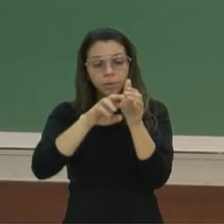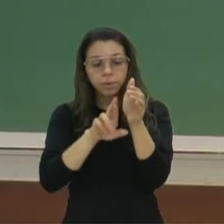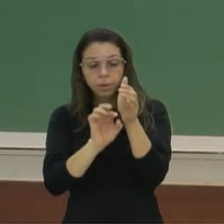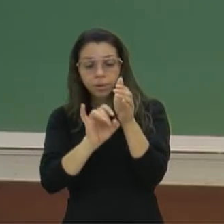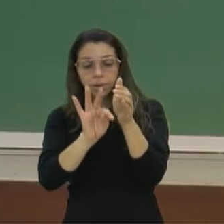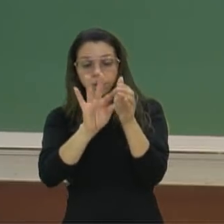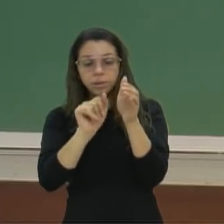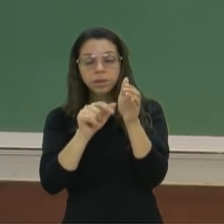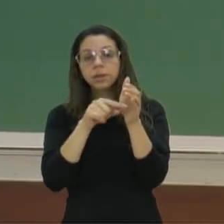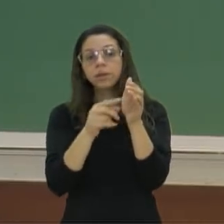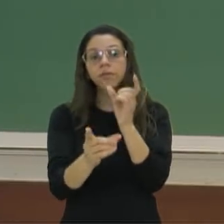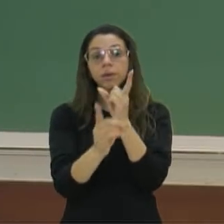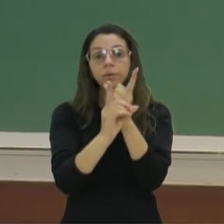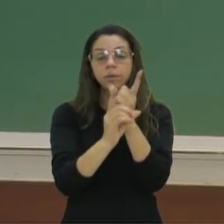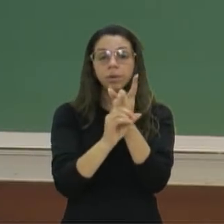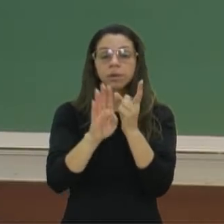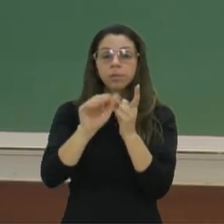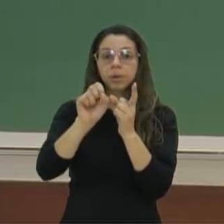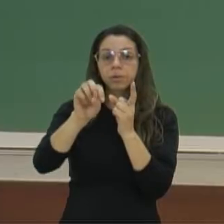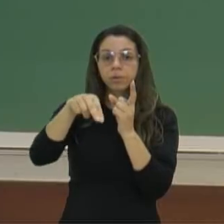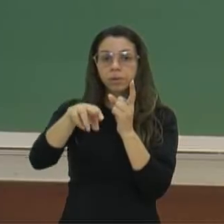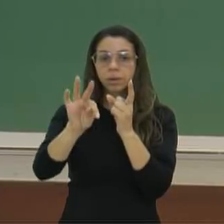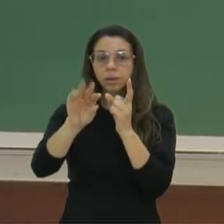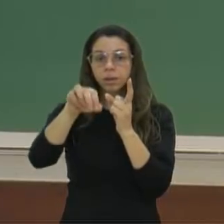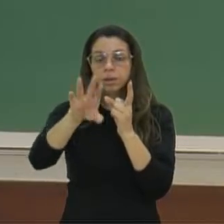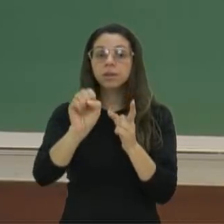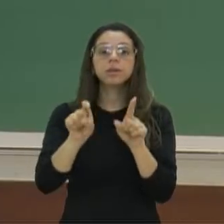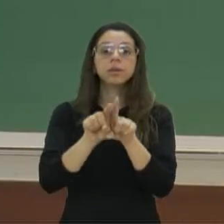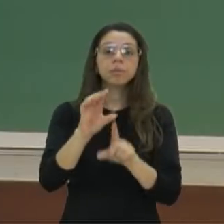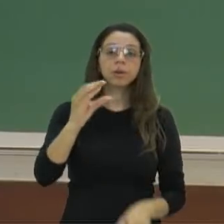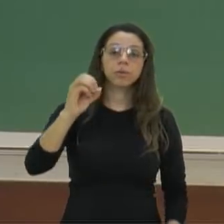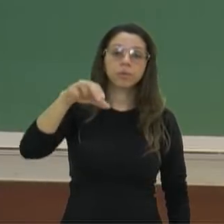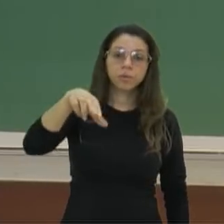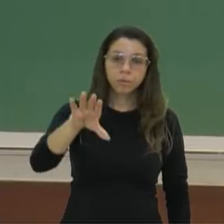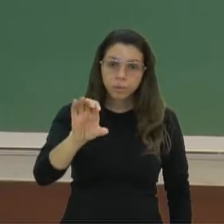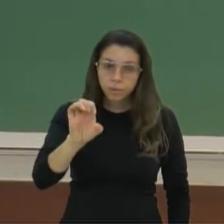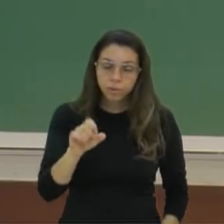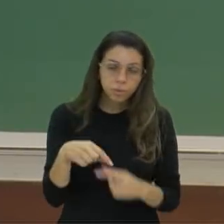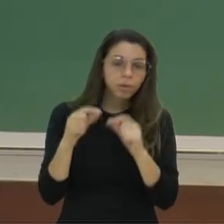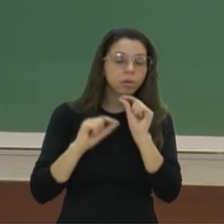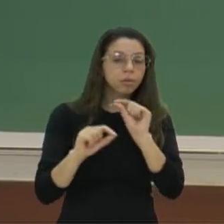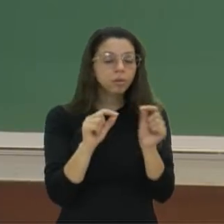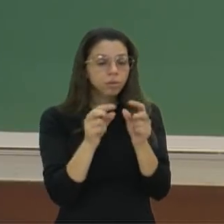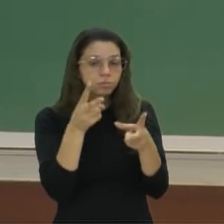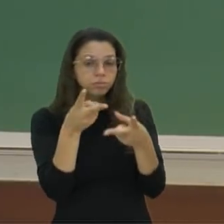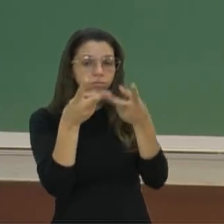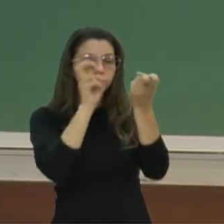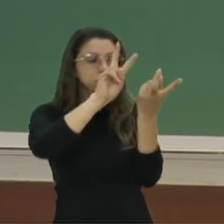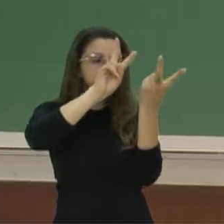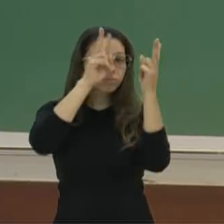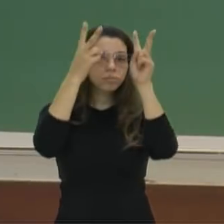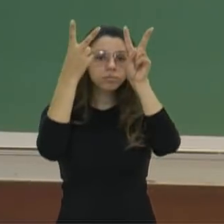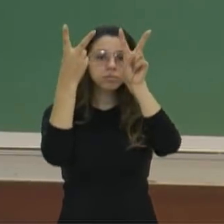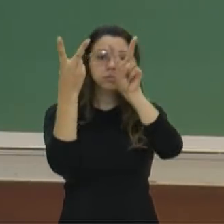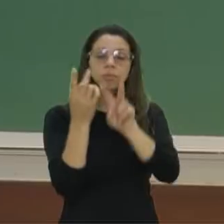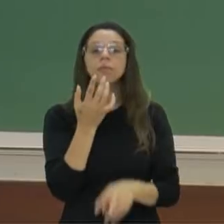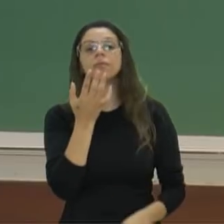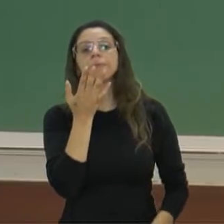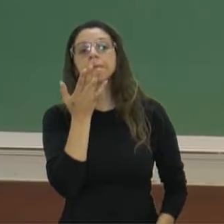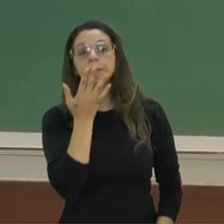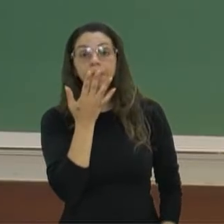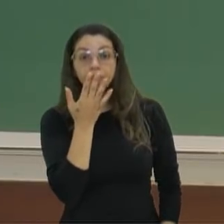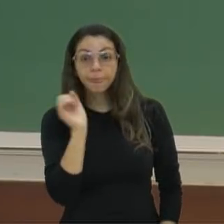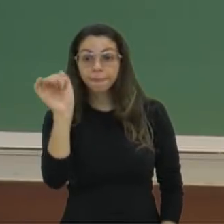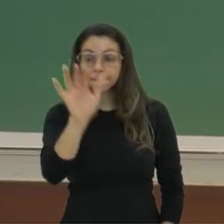os cones, os bastonetes, que vão fazer essa leitura do ambiente, das cores